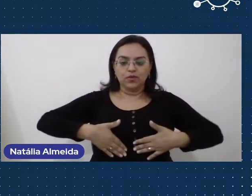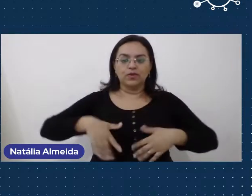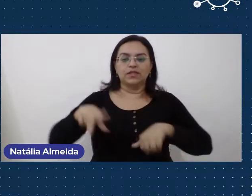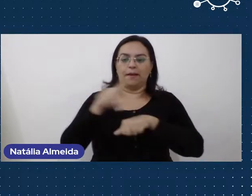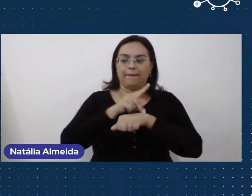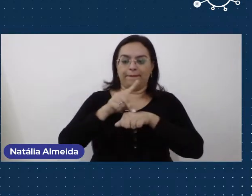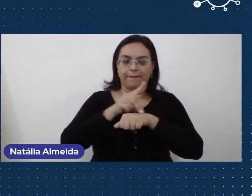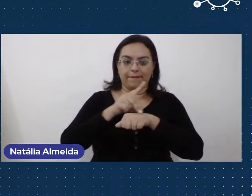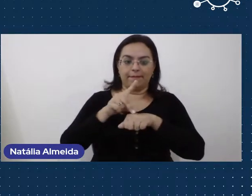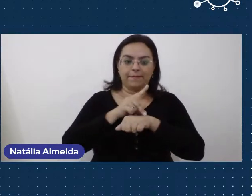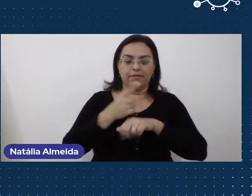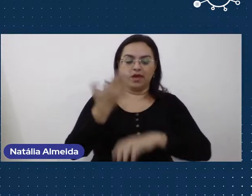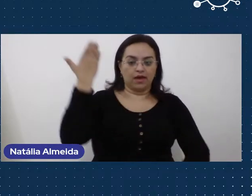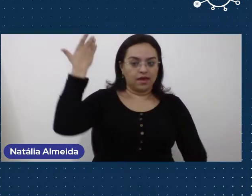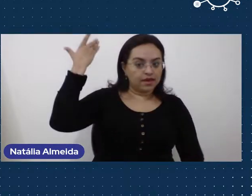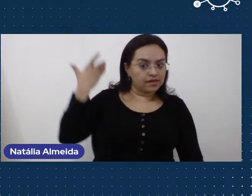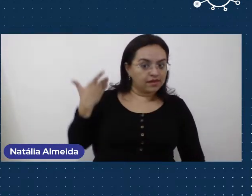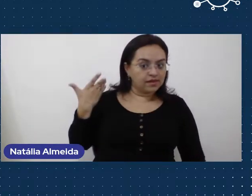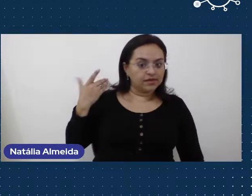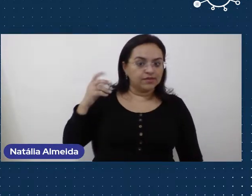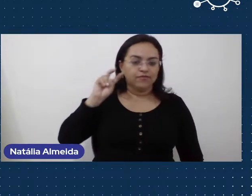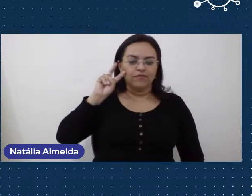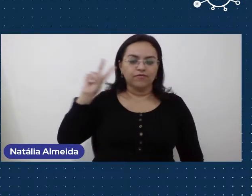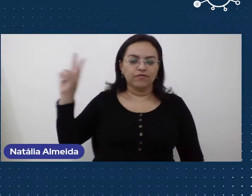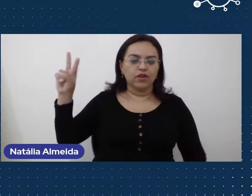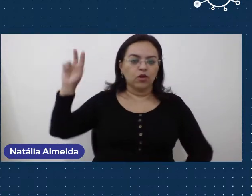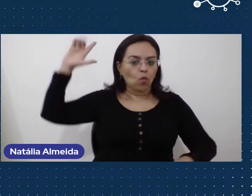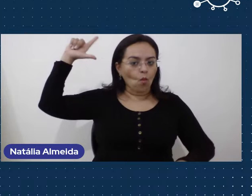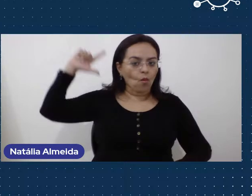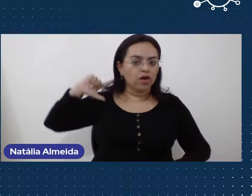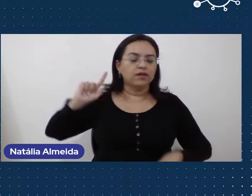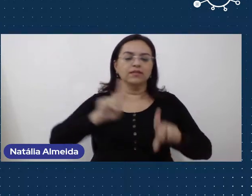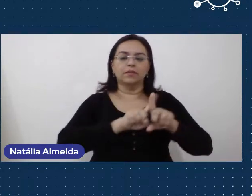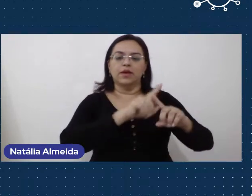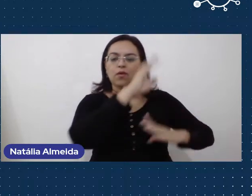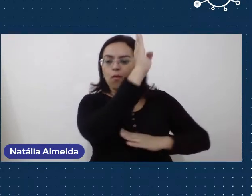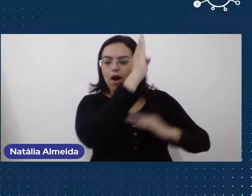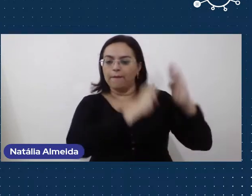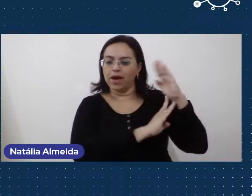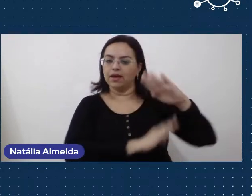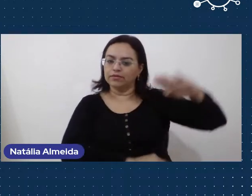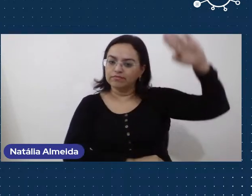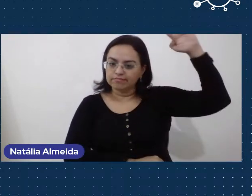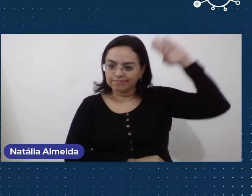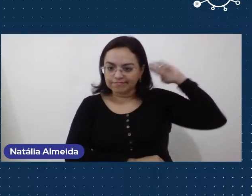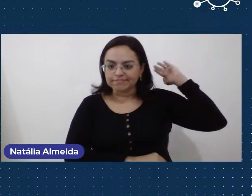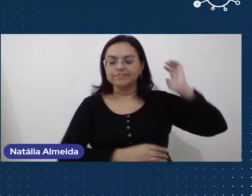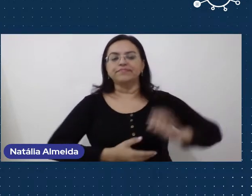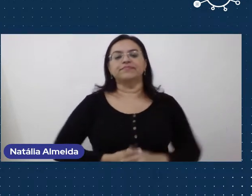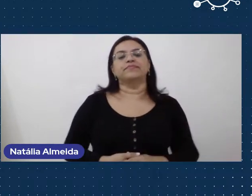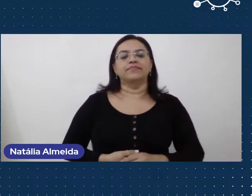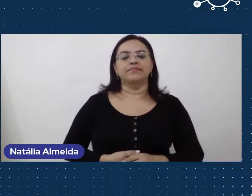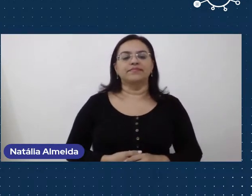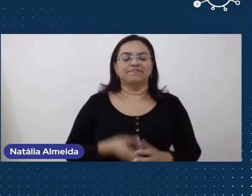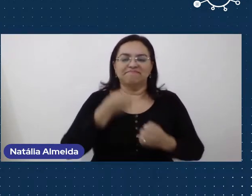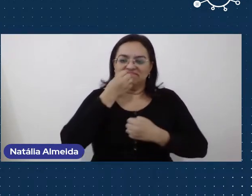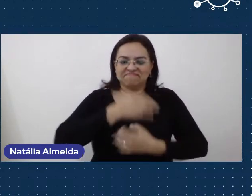preta e atrás de mim, então, tem uma parede e um móvel. Como eu dizia, então, é uma alegria estar